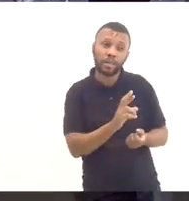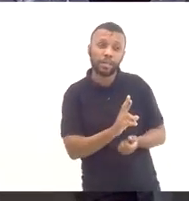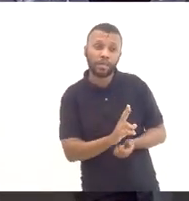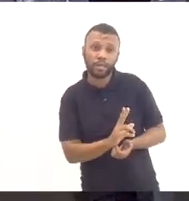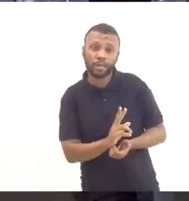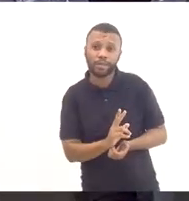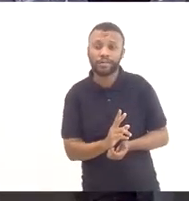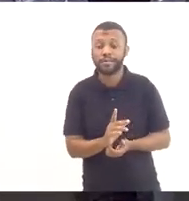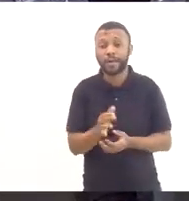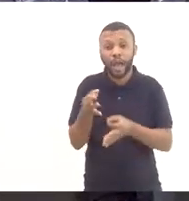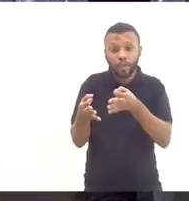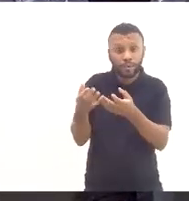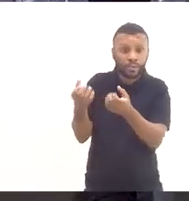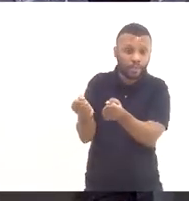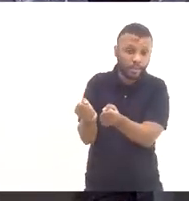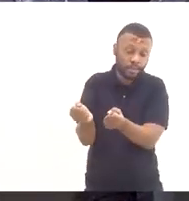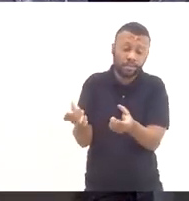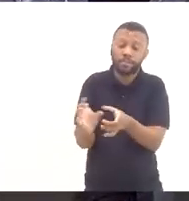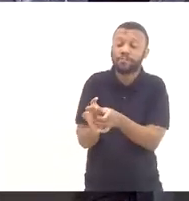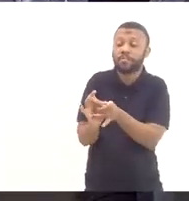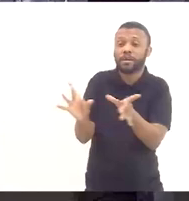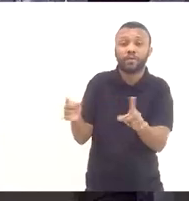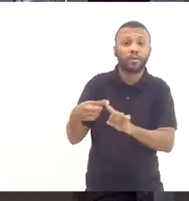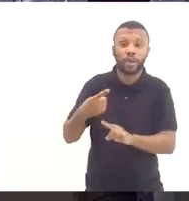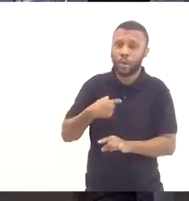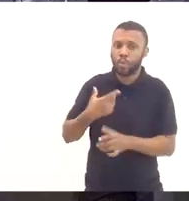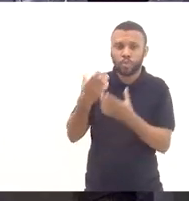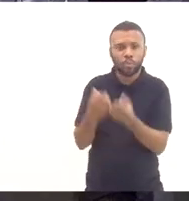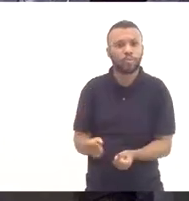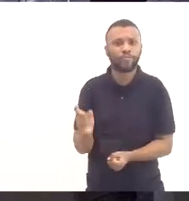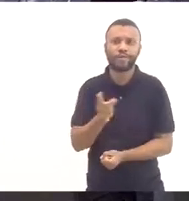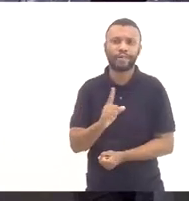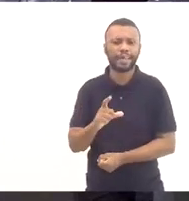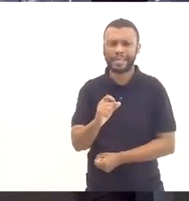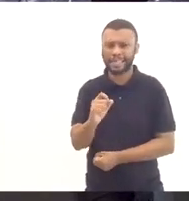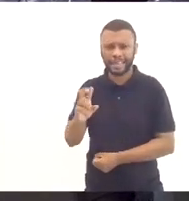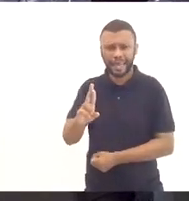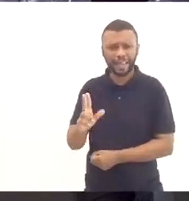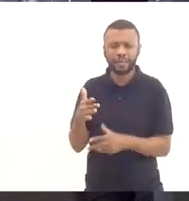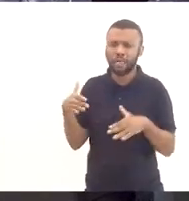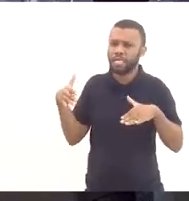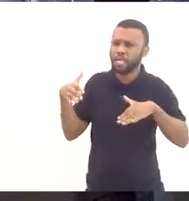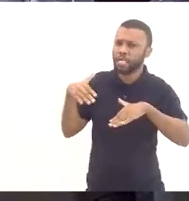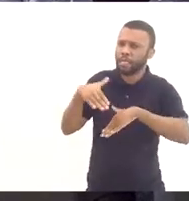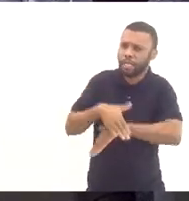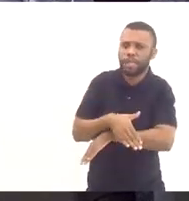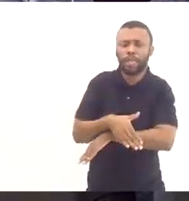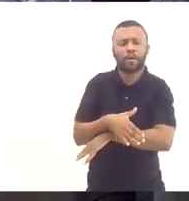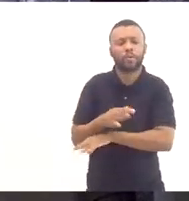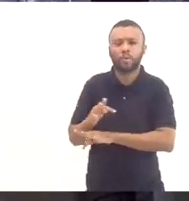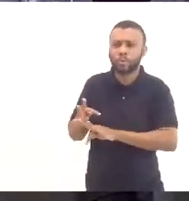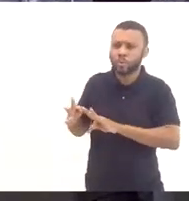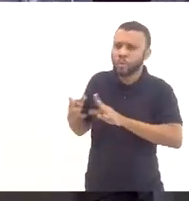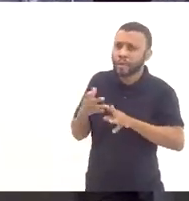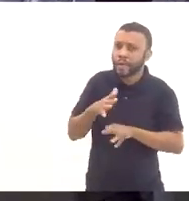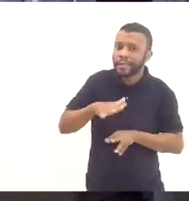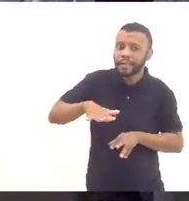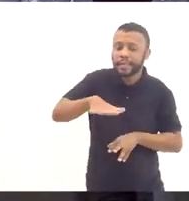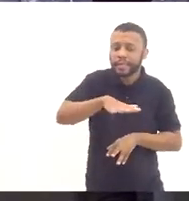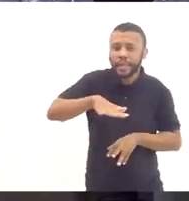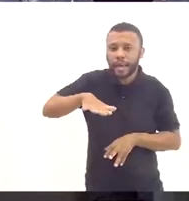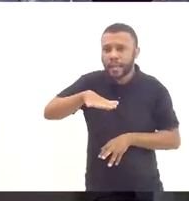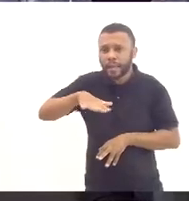juiz aceita então deixa juiz aceitar porque eu não vou aceitar e a migração EA em todos os segmentos